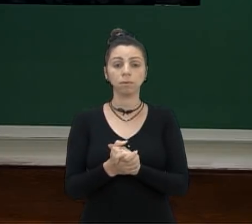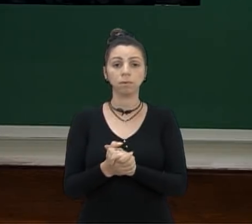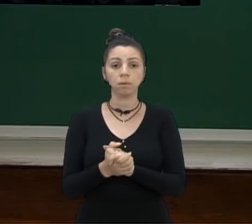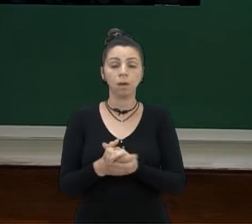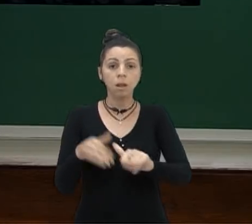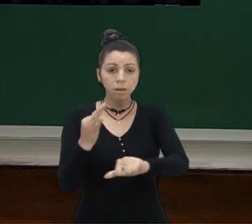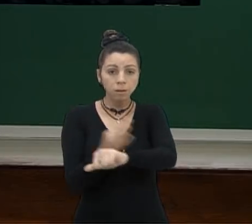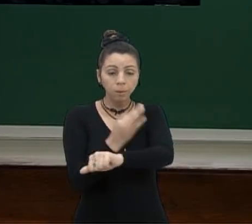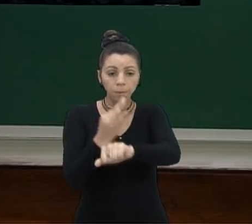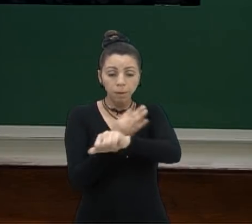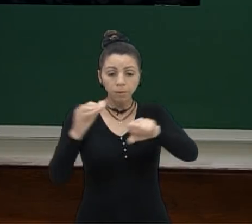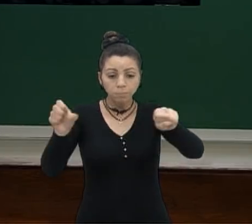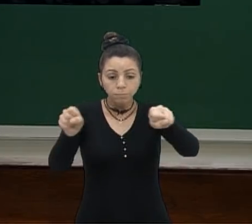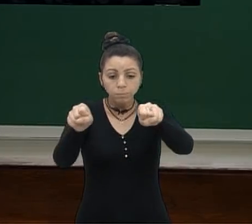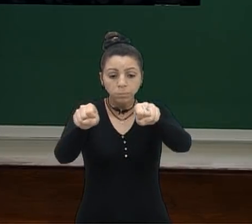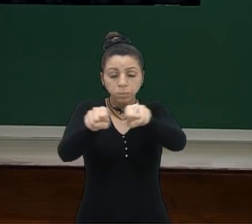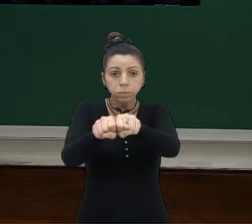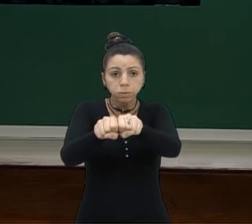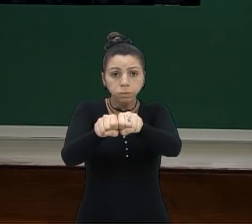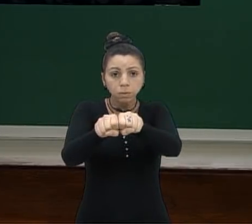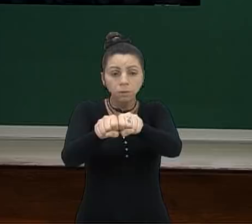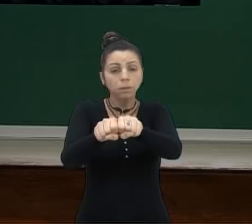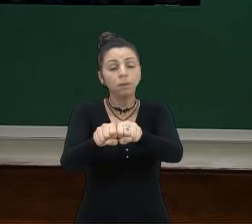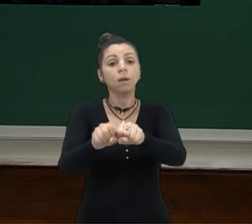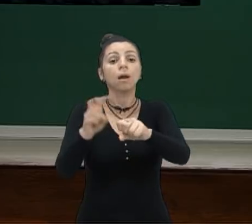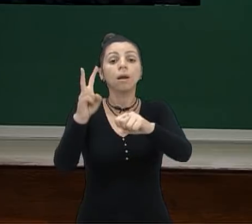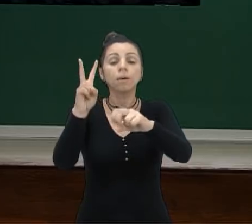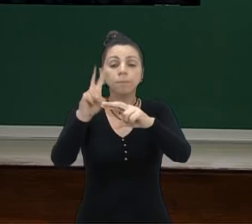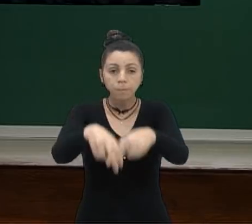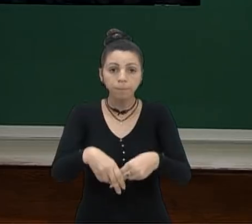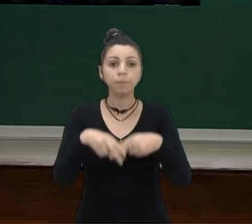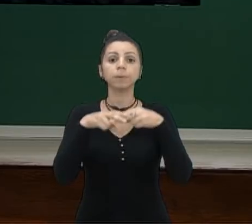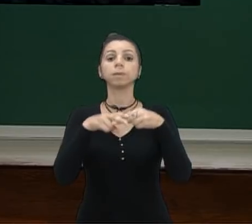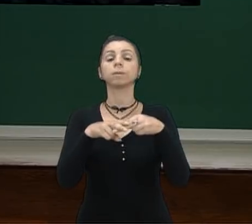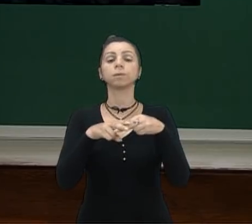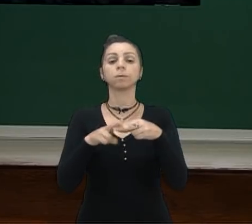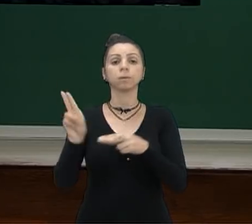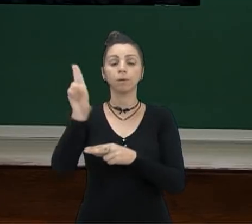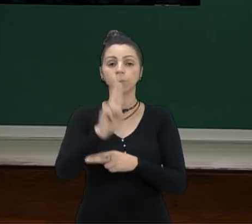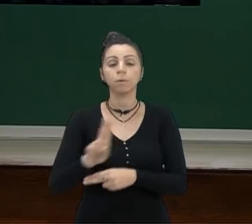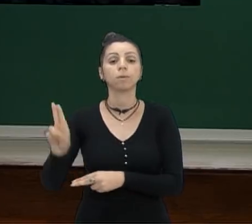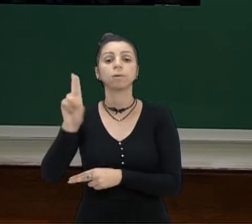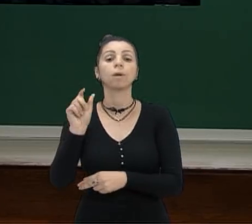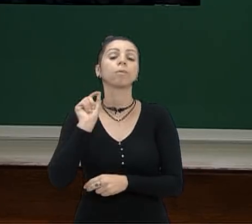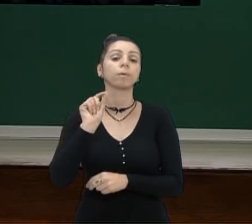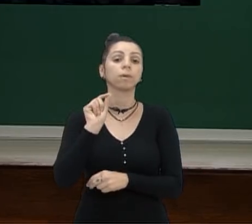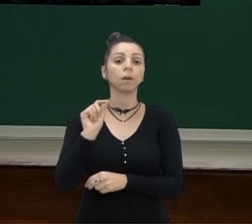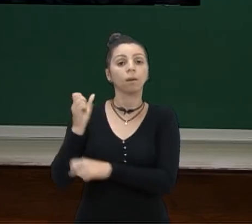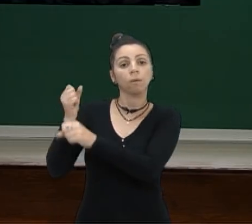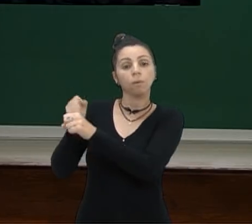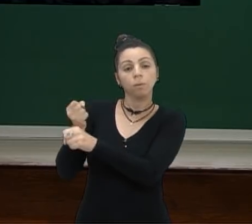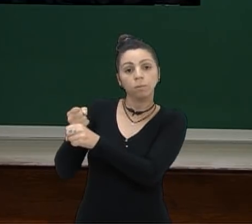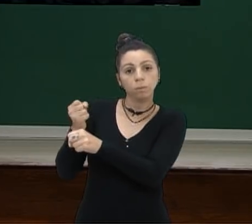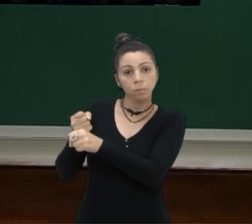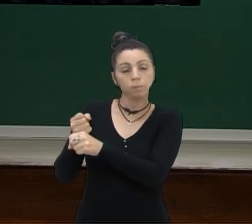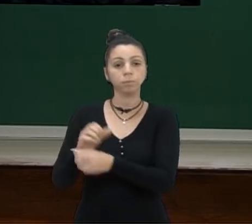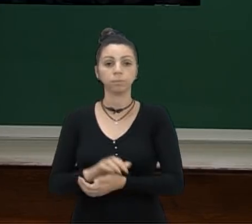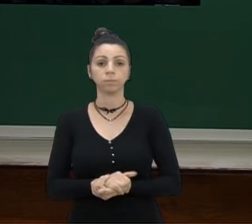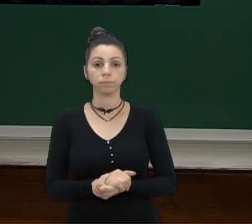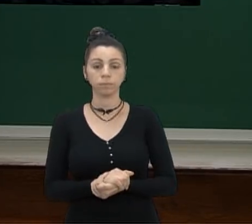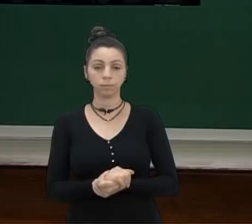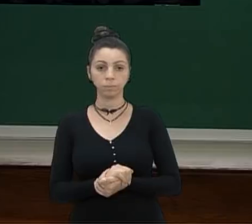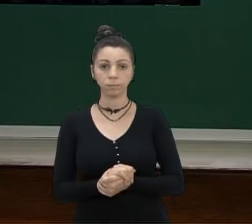aguentam os impactos e não deformam. Por isso que eles são utilizados, por exemplo, na construção civil. Será que você acertou o